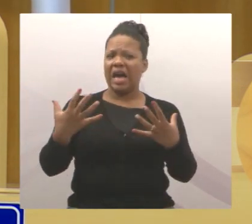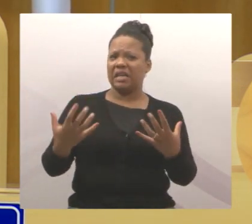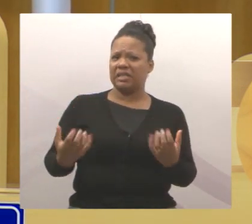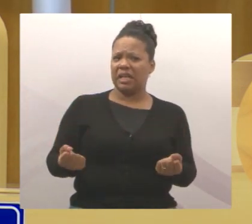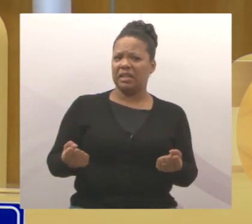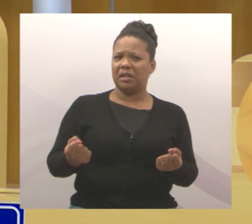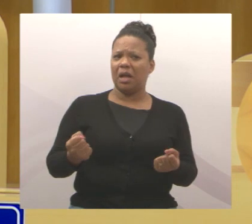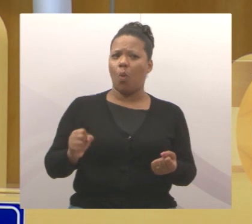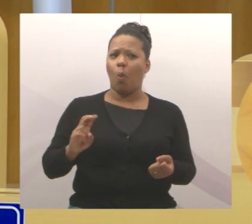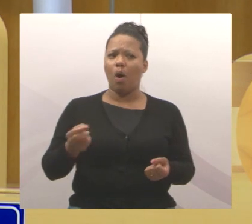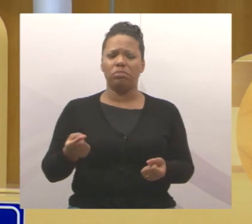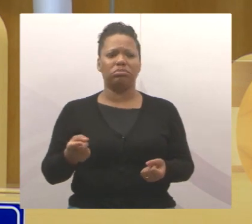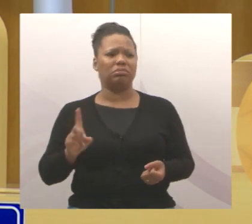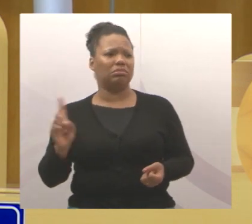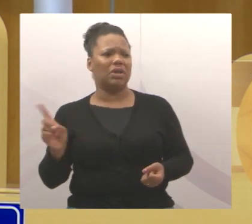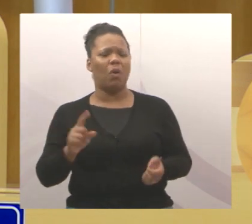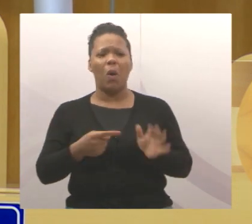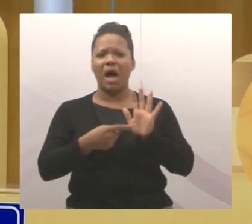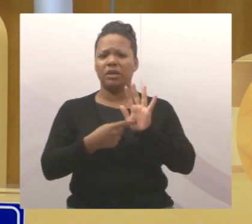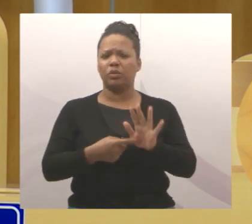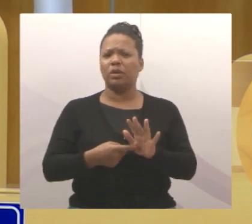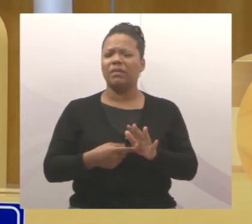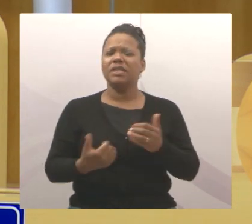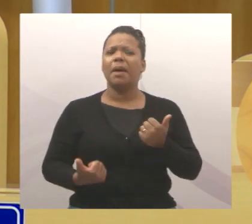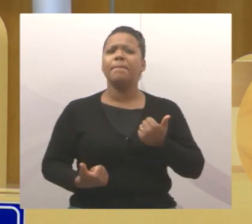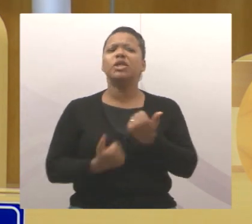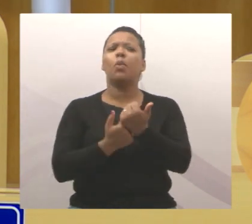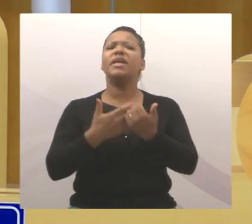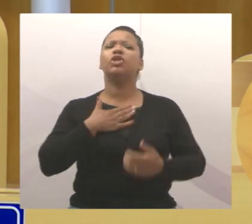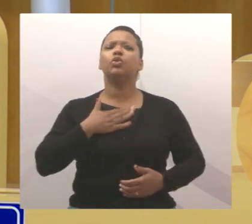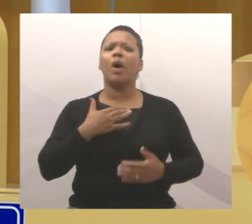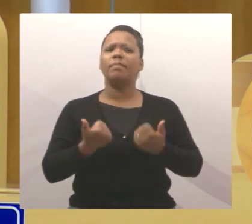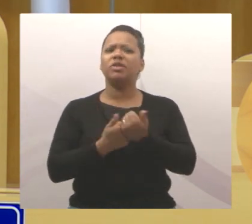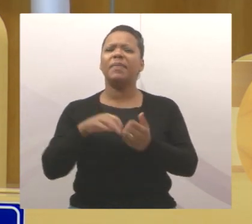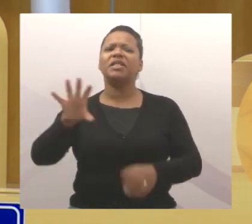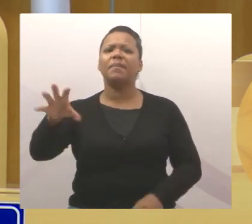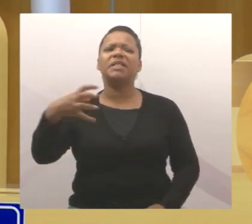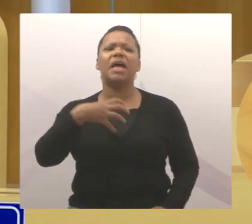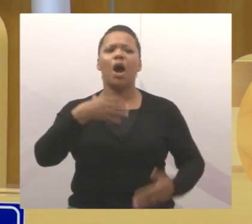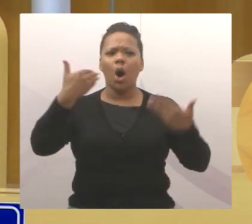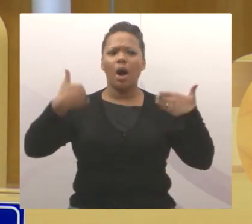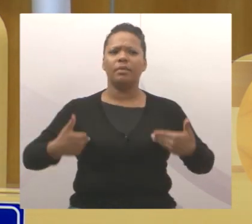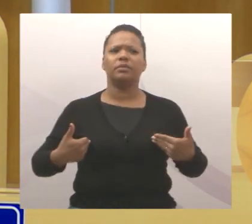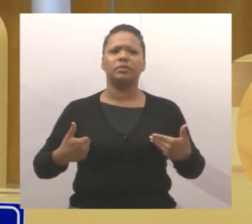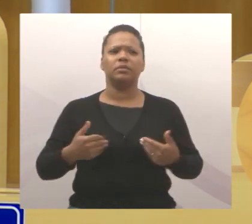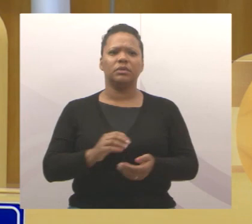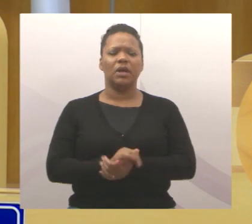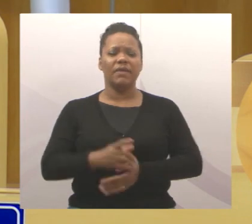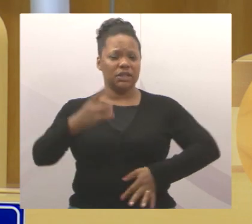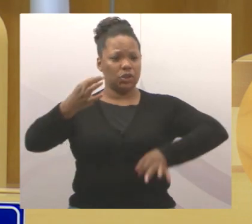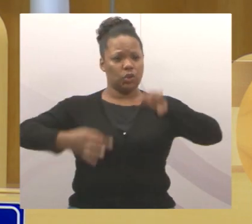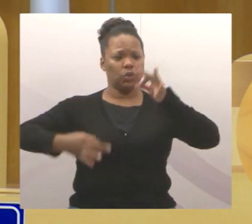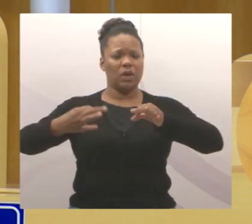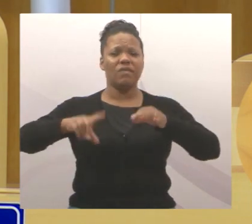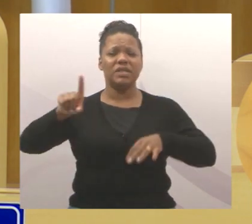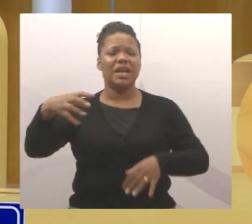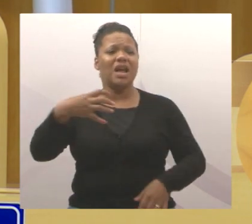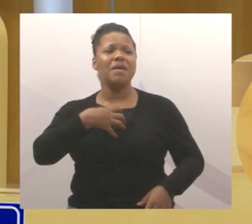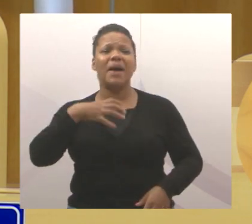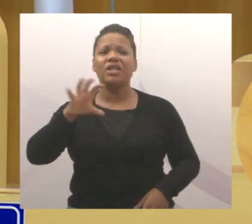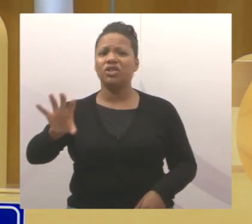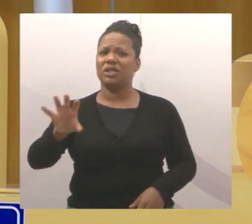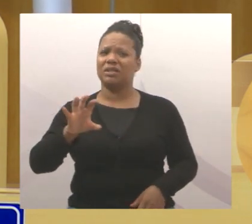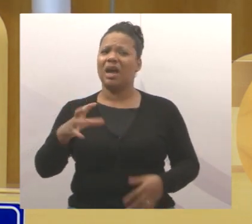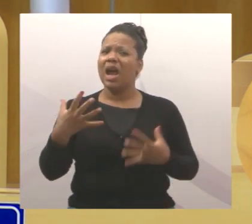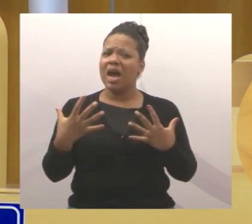dessa denúncia, se coloquem no meu lugar. É por isso que nós somos julgados por nossos pares. Se coloquem no meu lugar